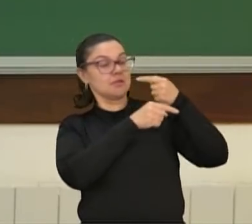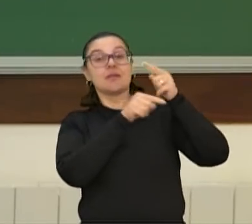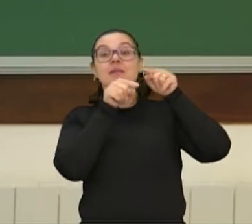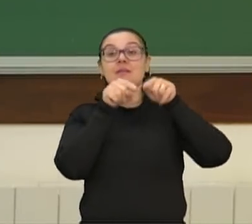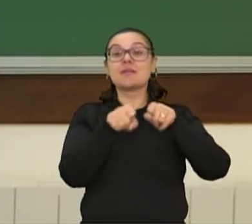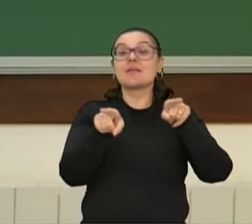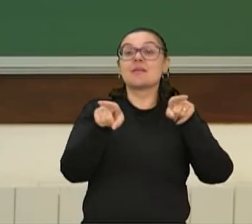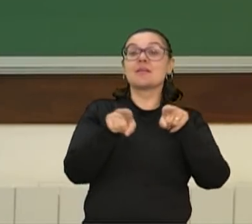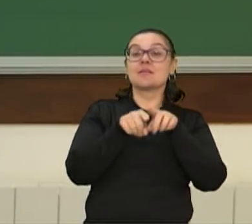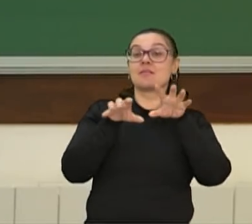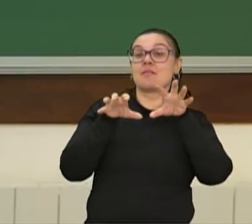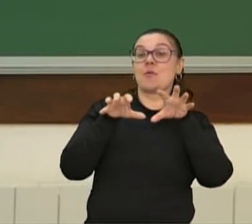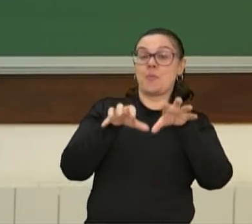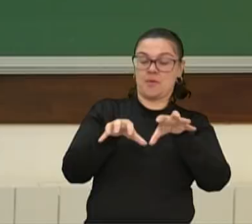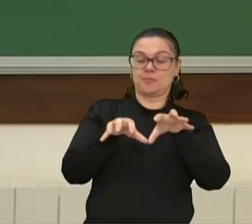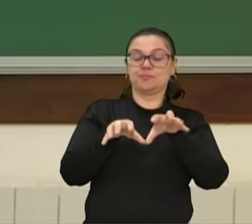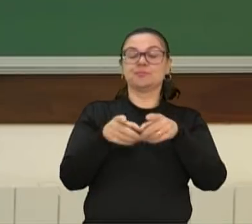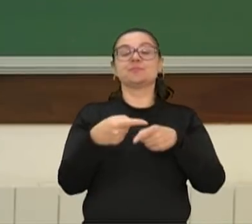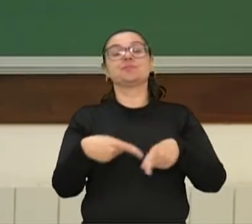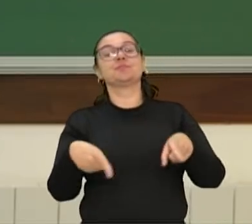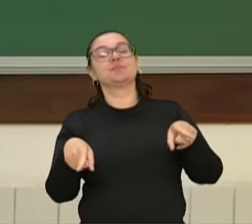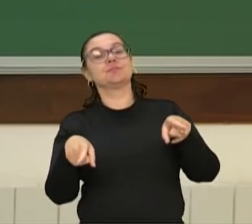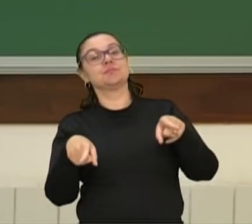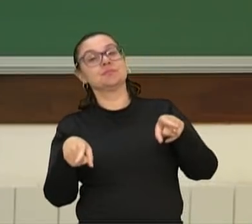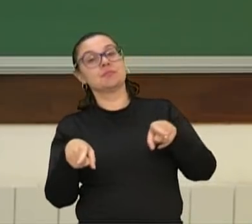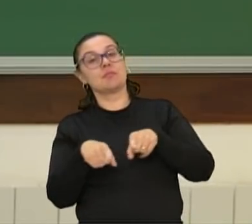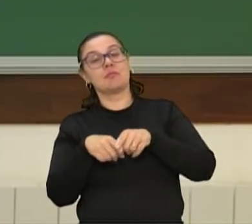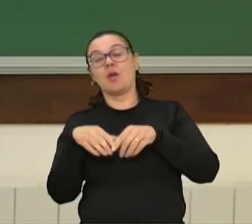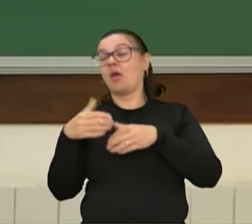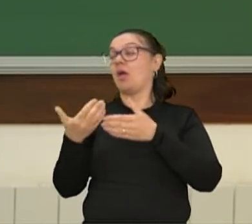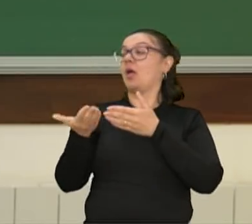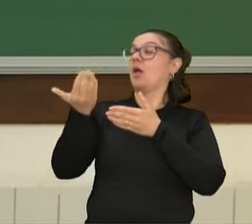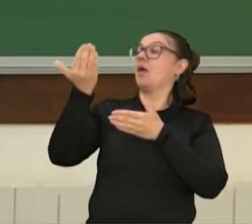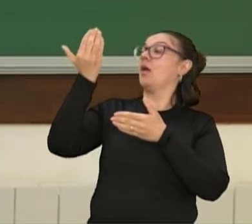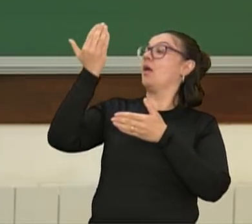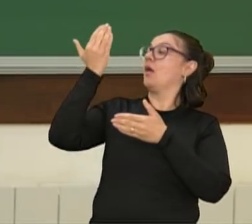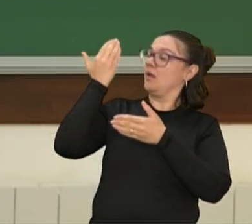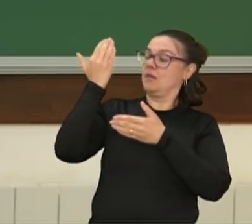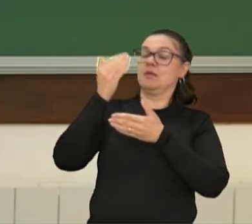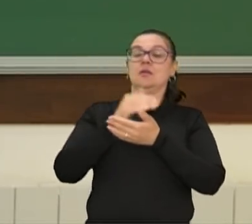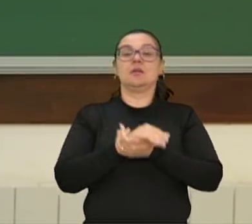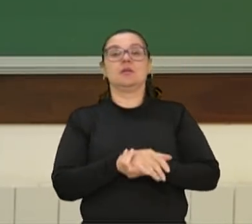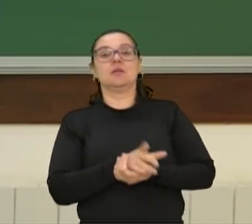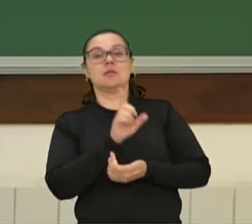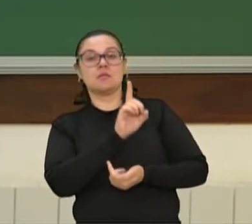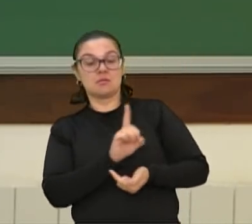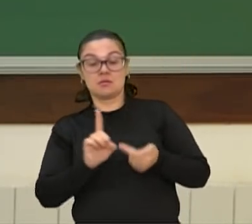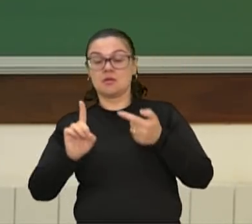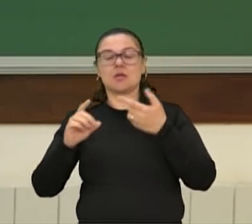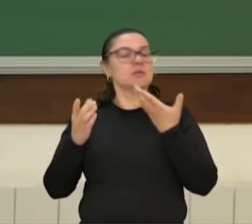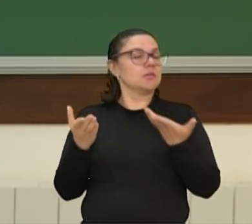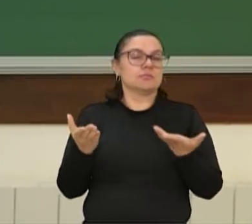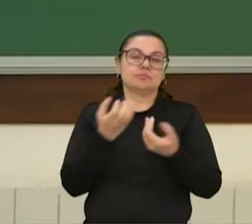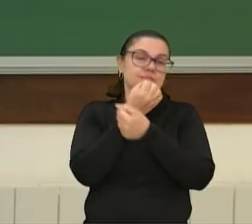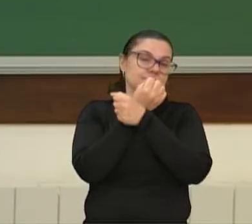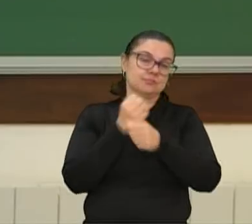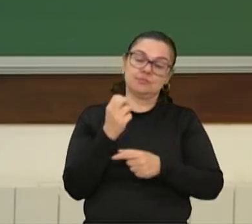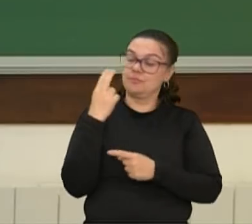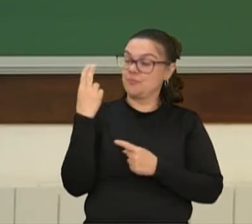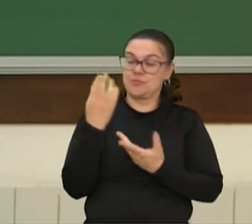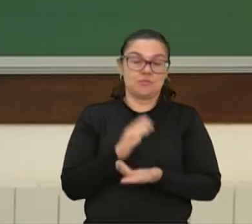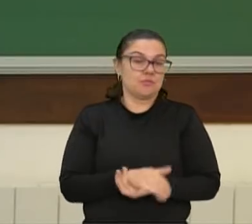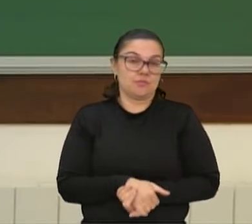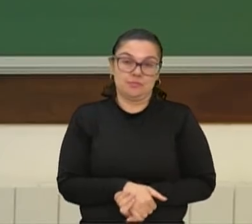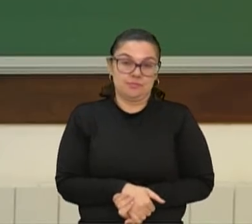também acabaríamos indo ao infinito. E aí o Tomás de Aquino fala, não dá para ir no